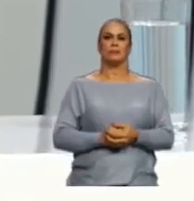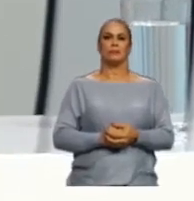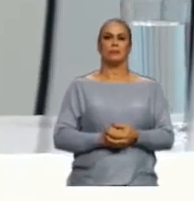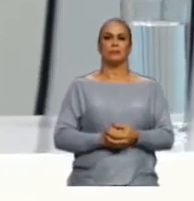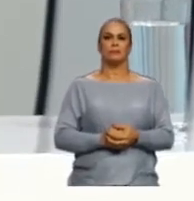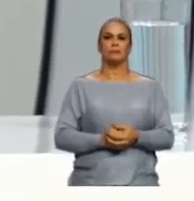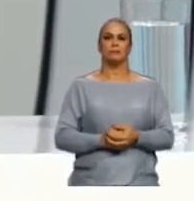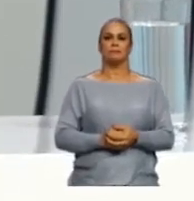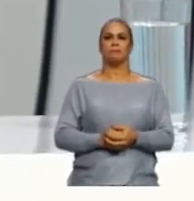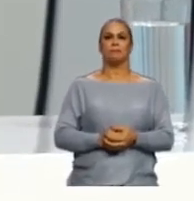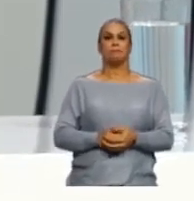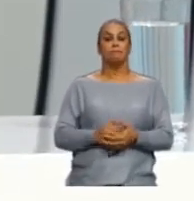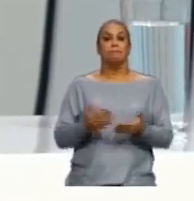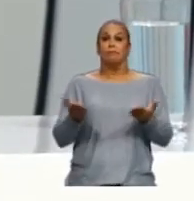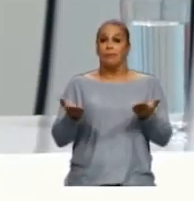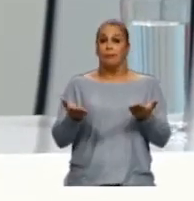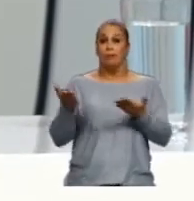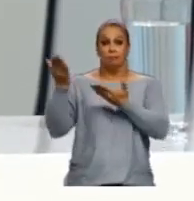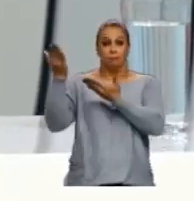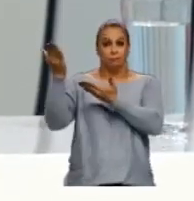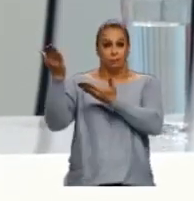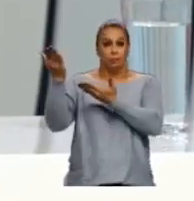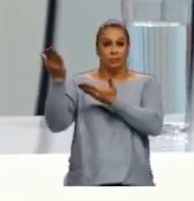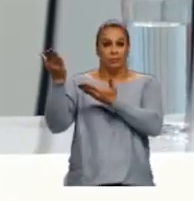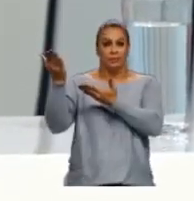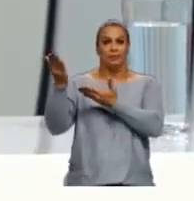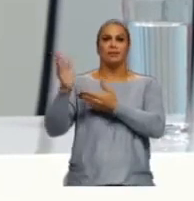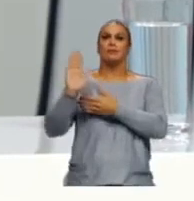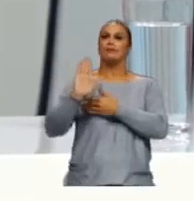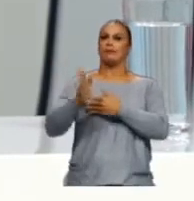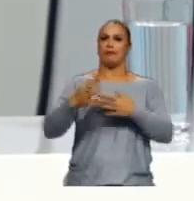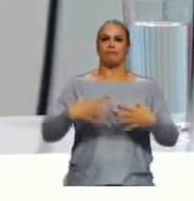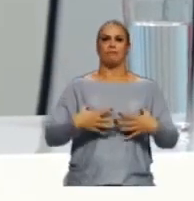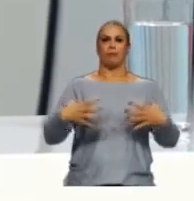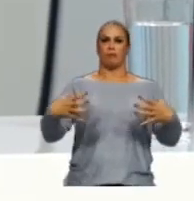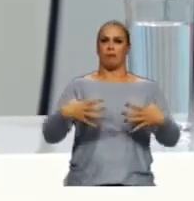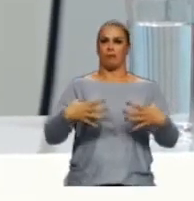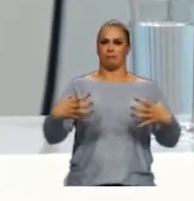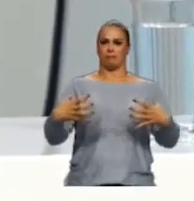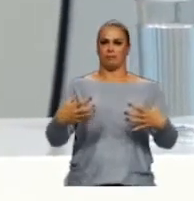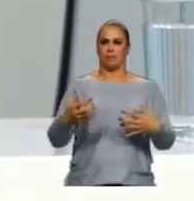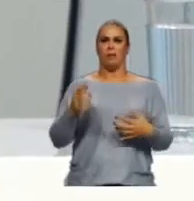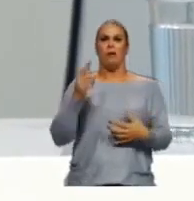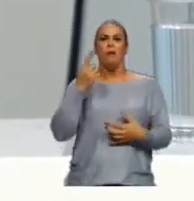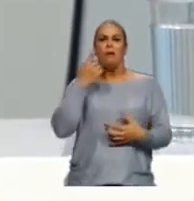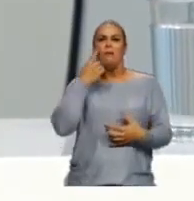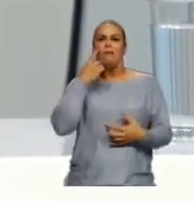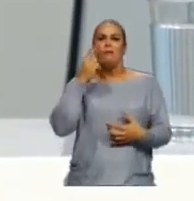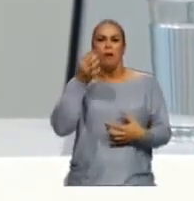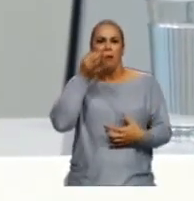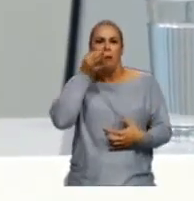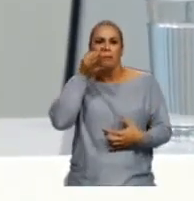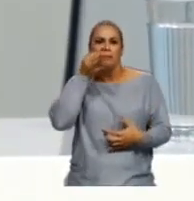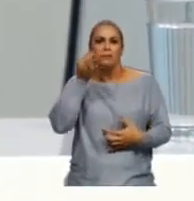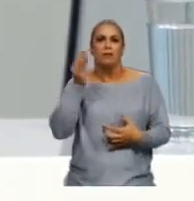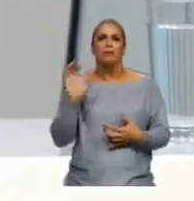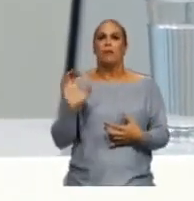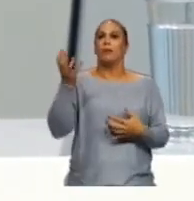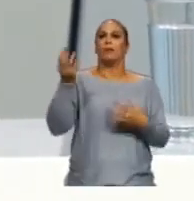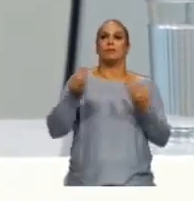E agora nós temos o nosso pulmão. Então, vou mostrar para vocês como é que funciona, né?